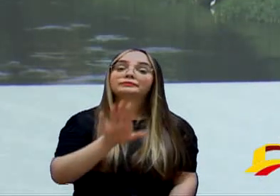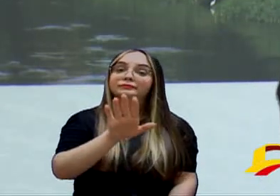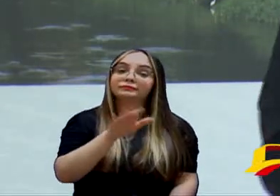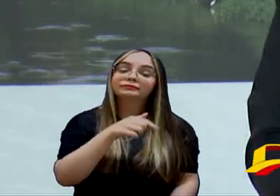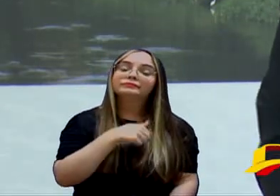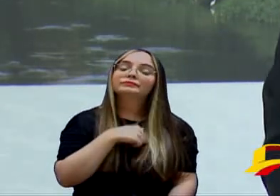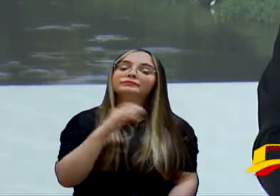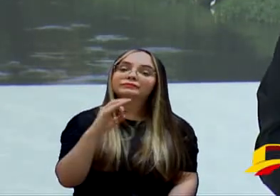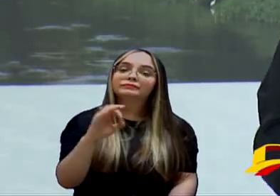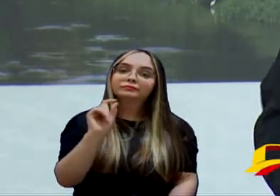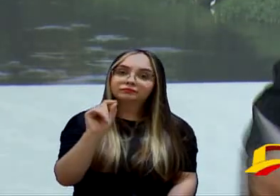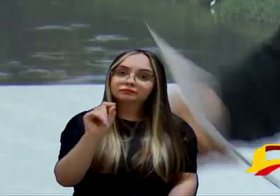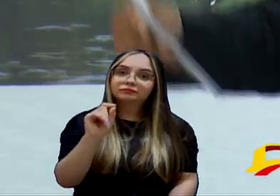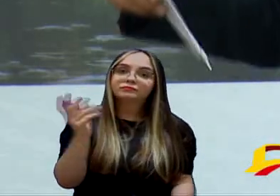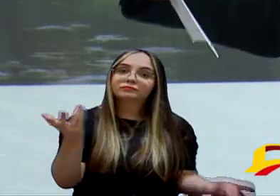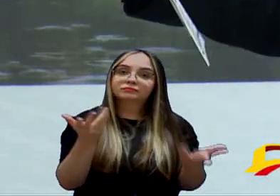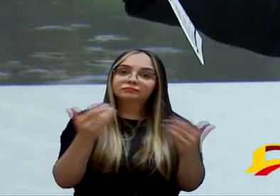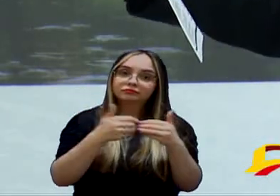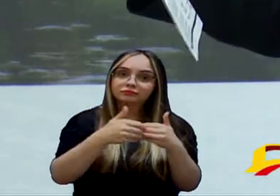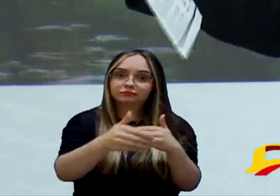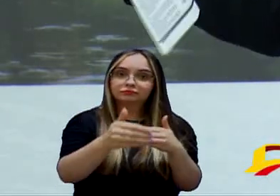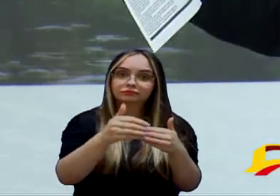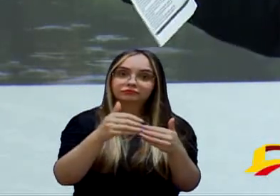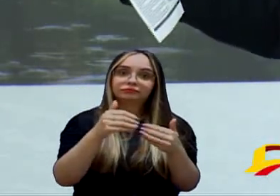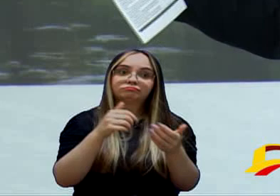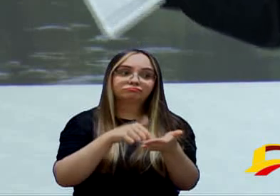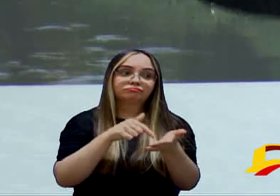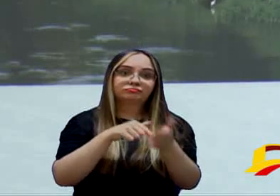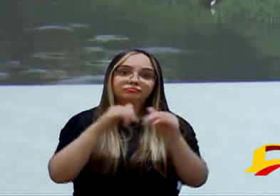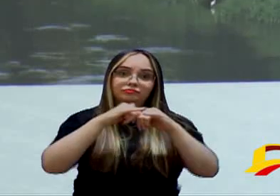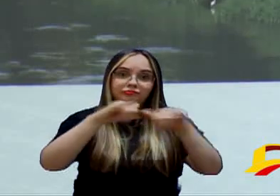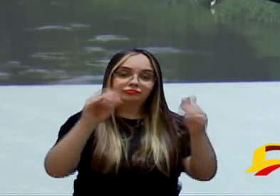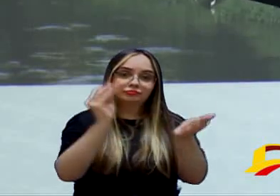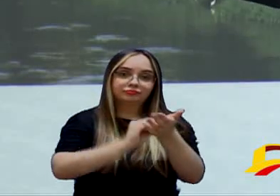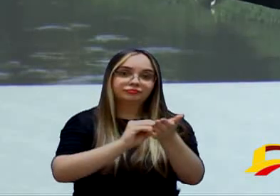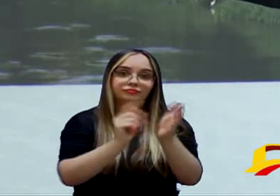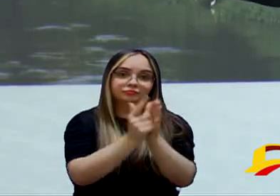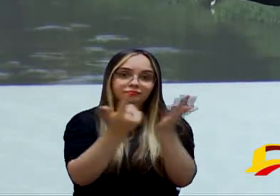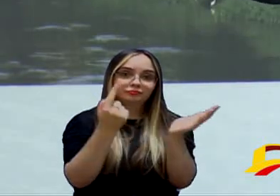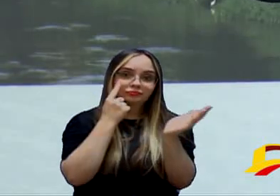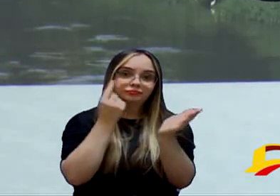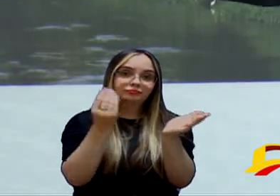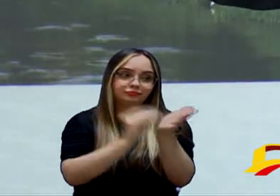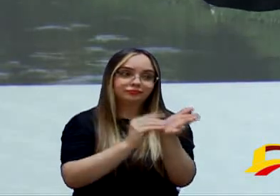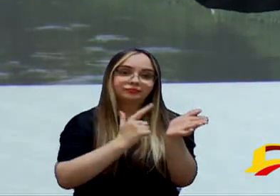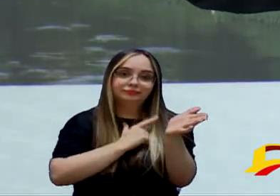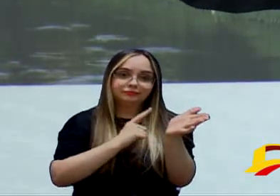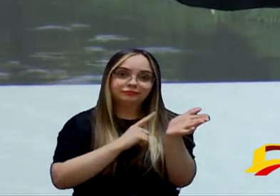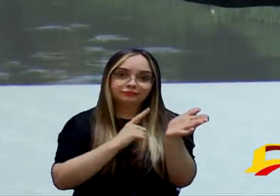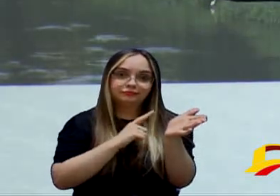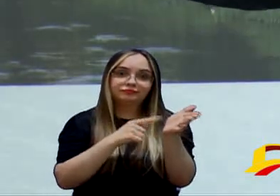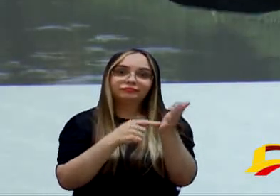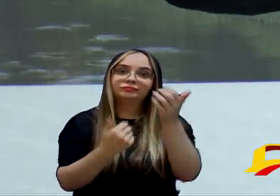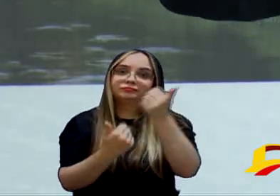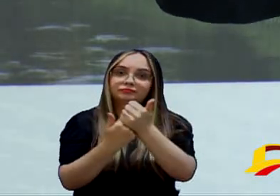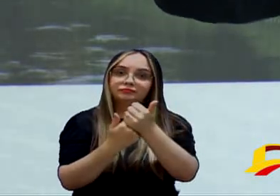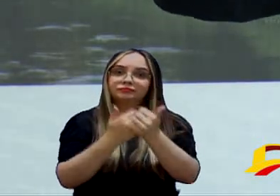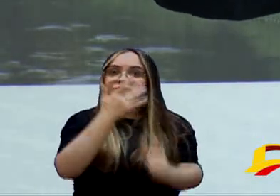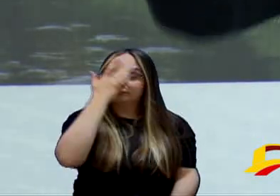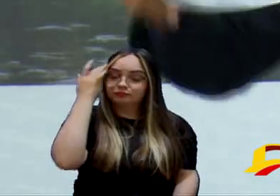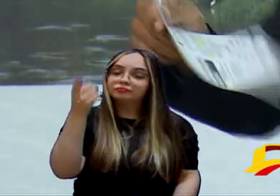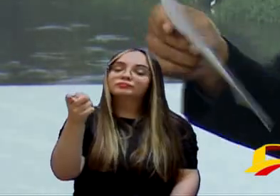eu tenho certeza que agora com isto publicado no Diário Oficial que essa assessora foi punida